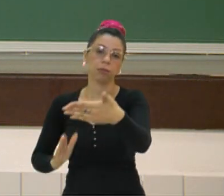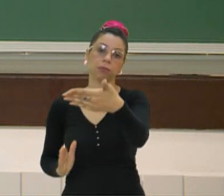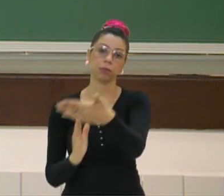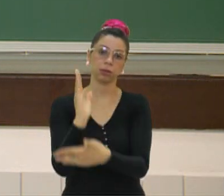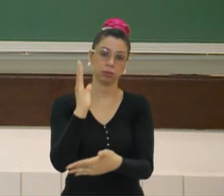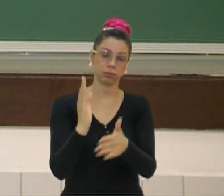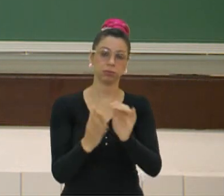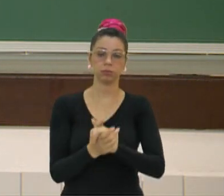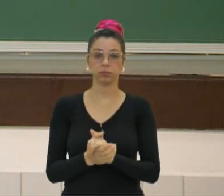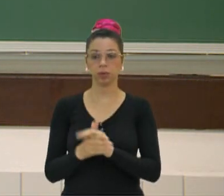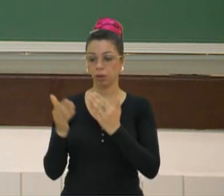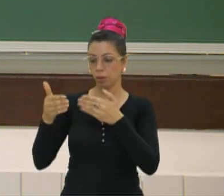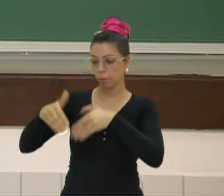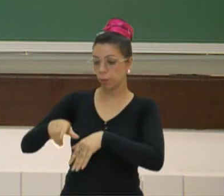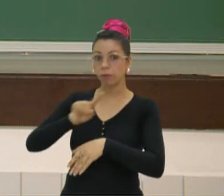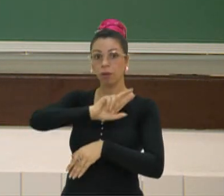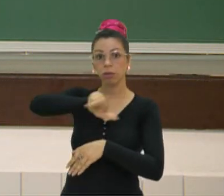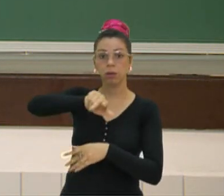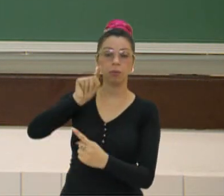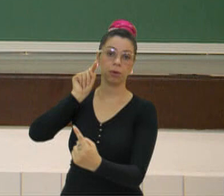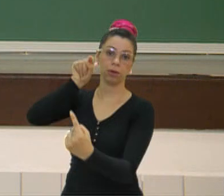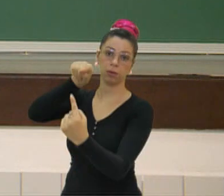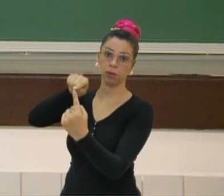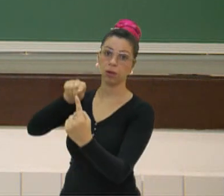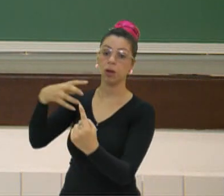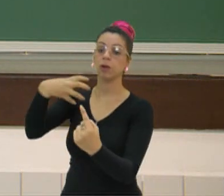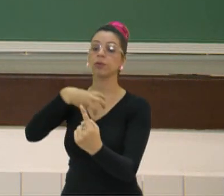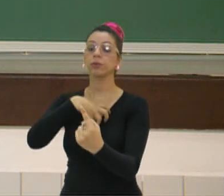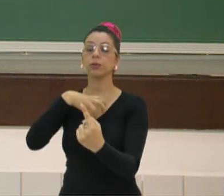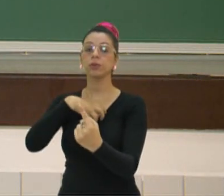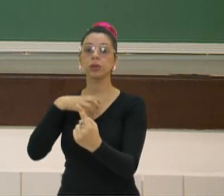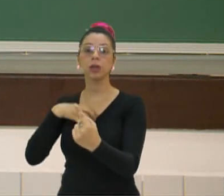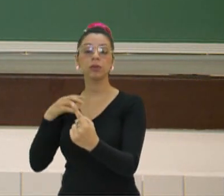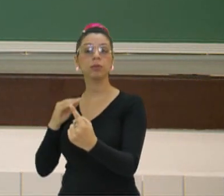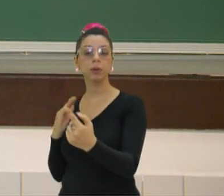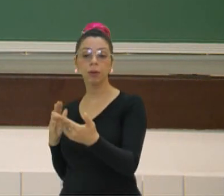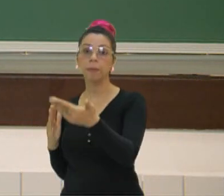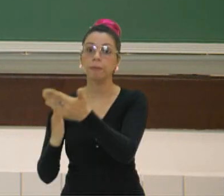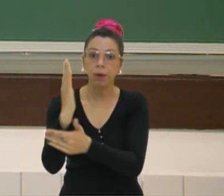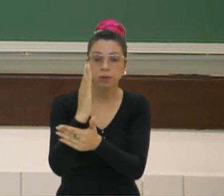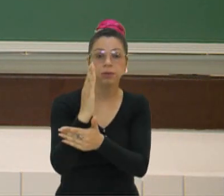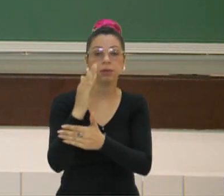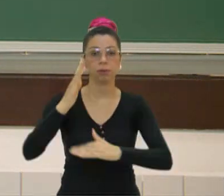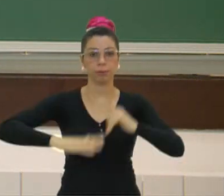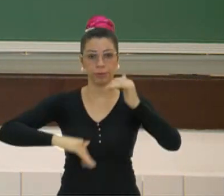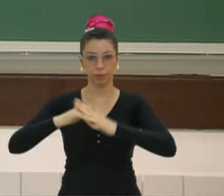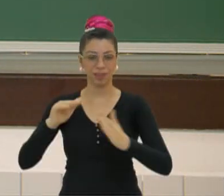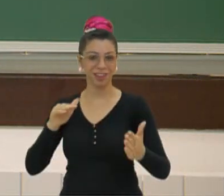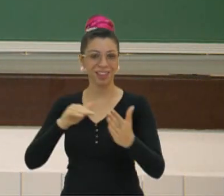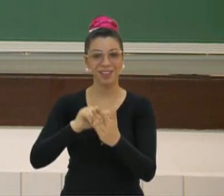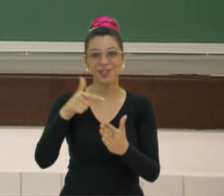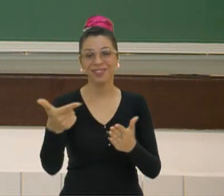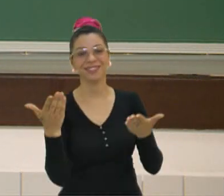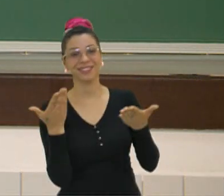A prova não é o objetivo, é um meio para você realizar o seu sonho profissional. Até mais.